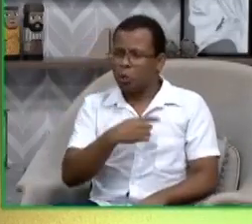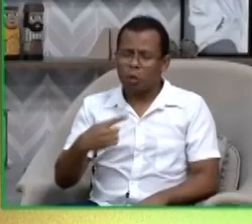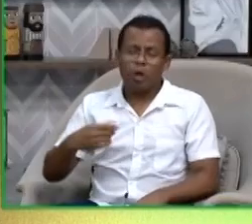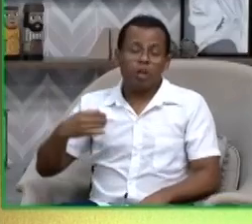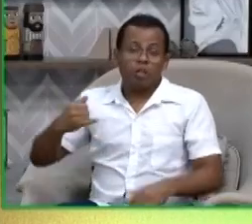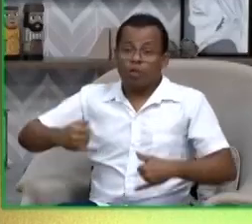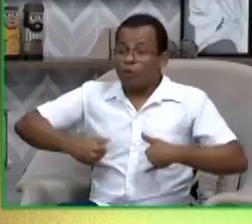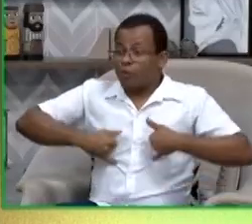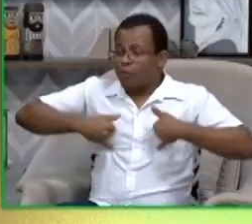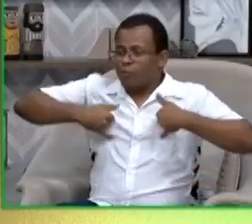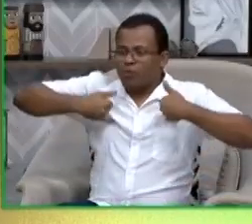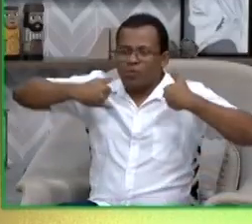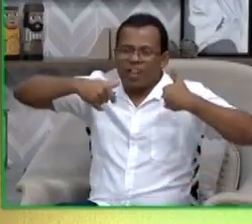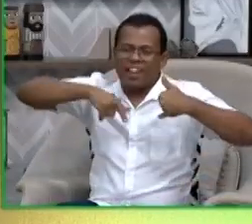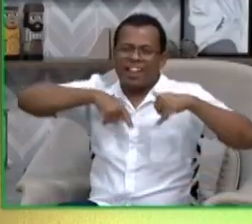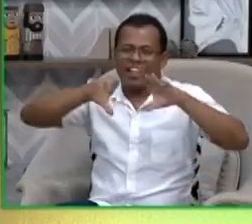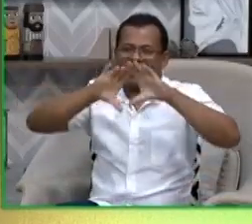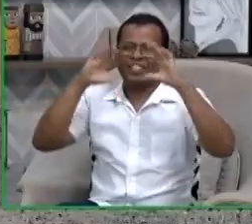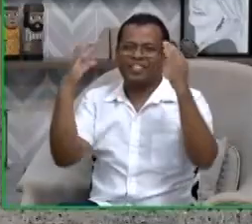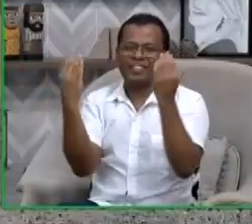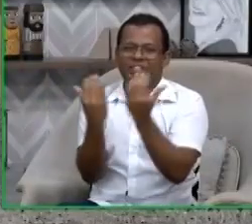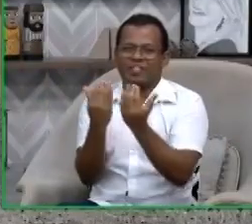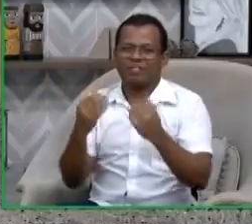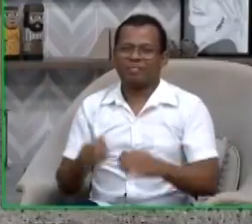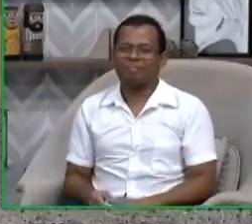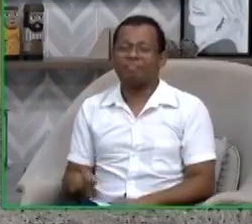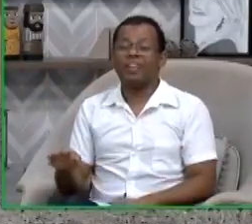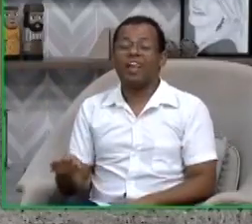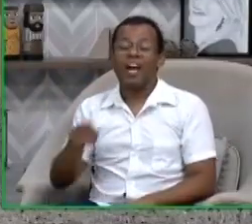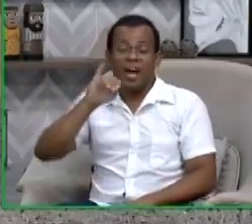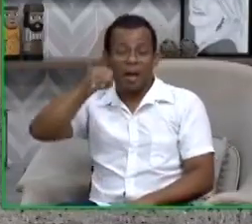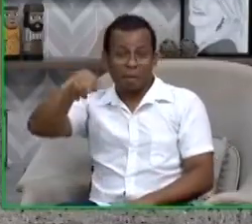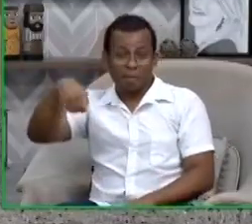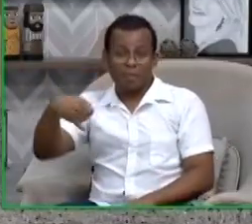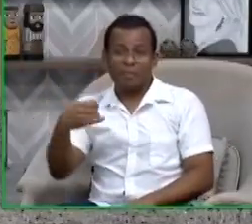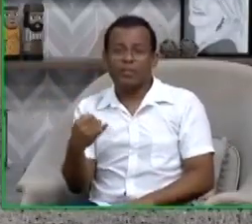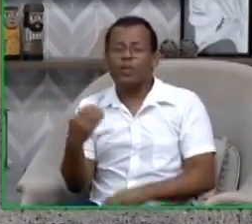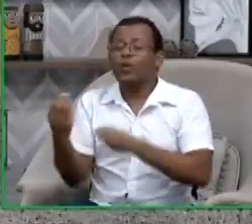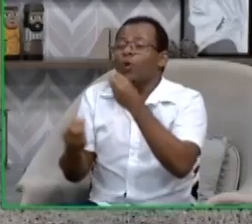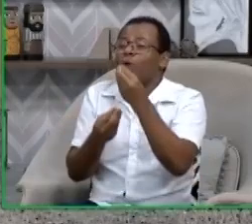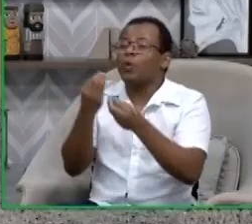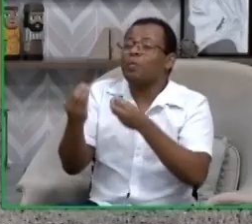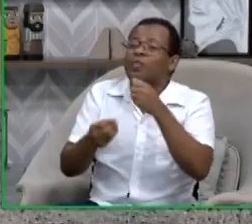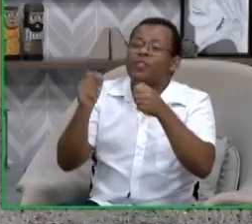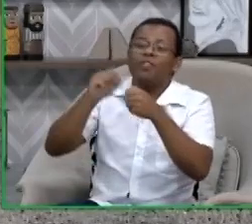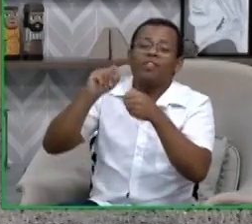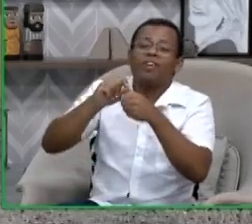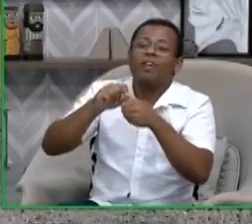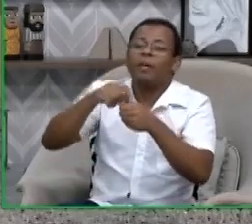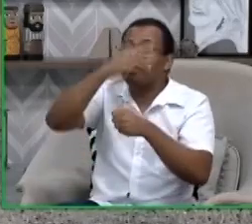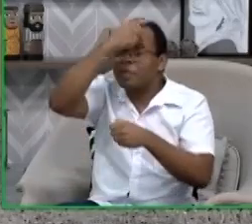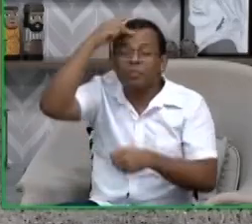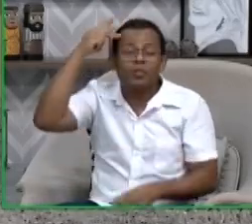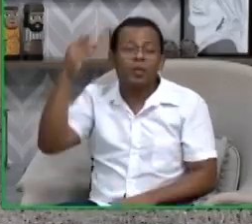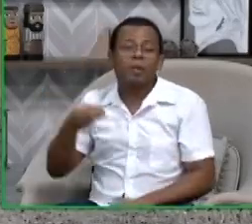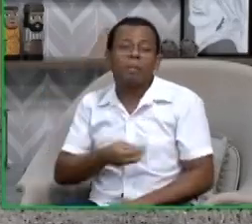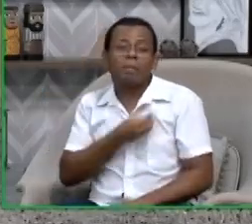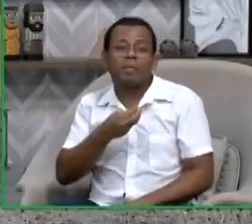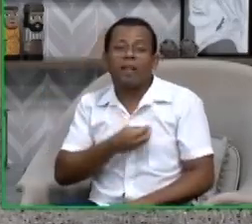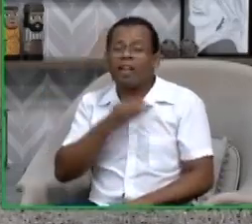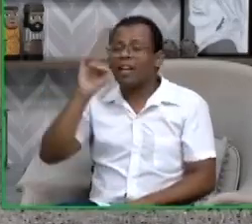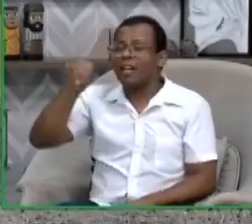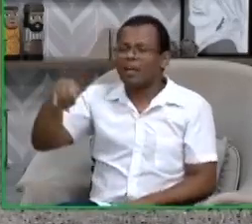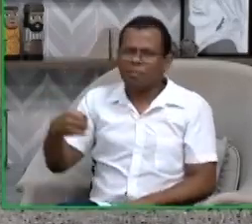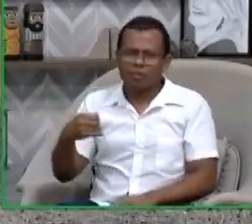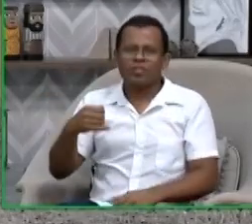orgulho enorme estar promovendo esse evento. Que bacana. Então, aproveitando esse gancho, como é que faz para as pessoas participarem? E aproveita